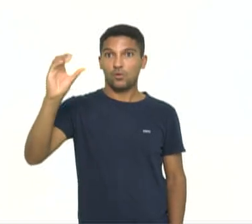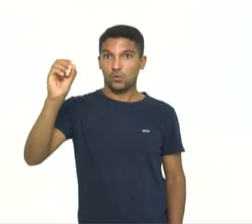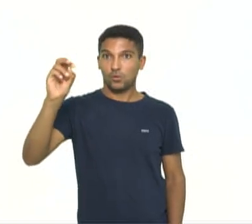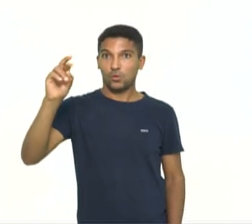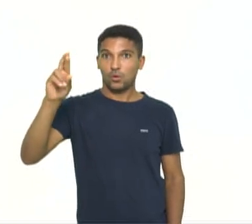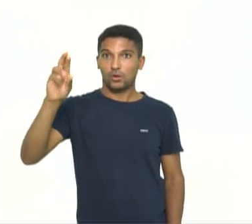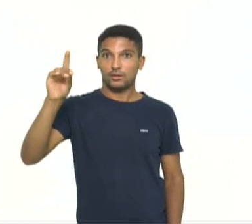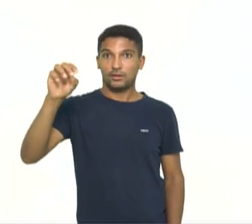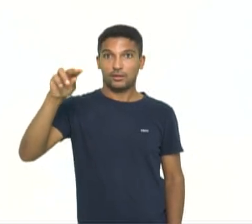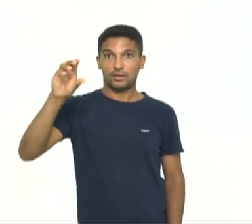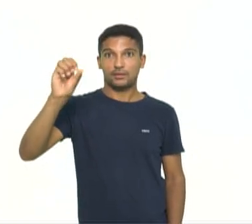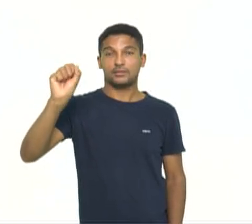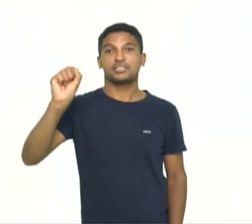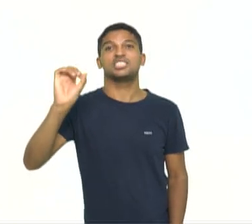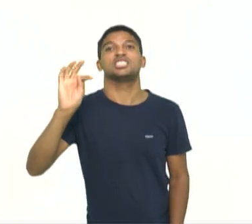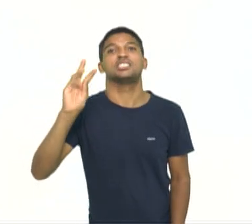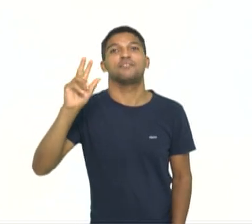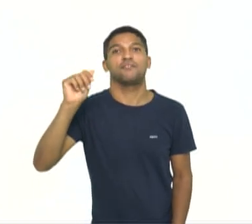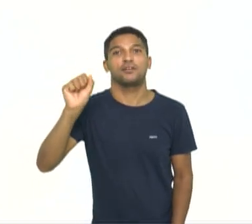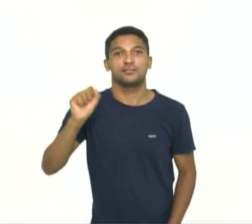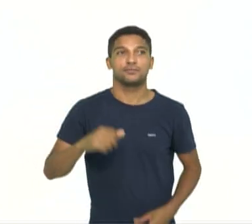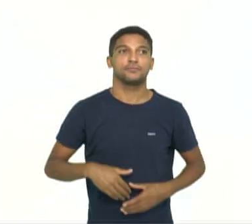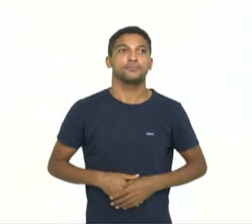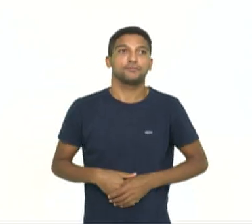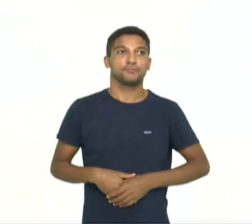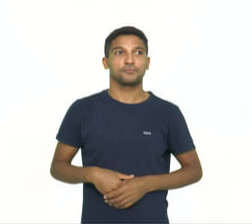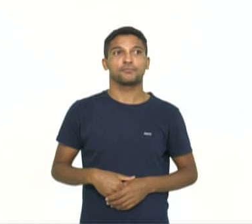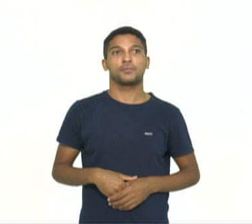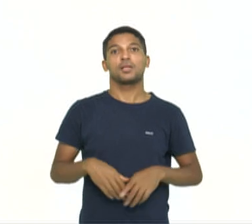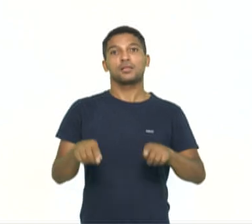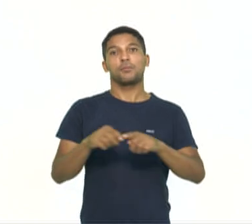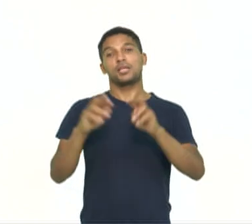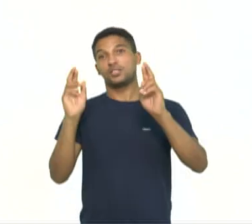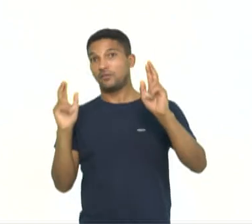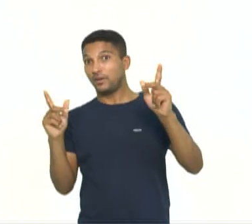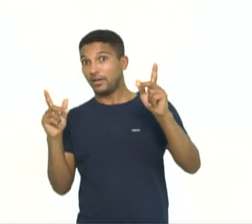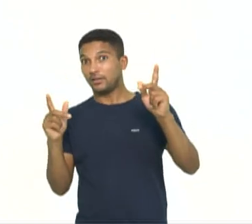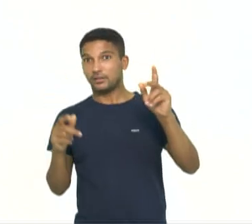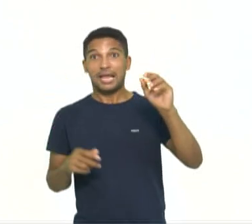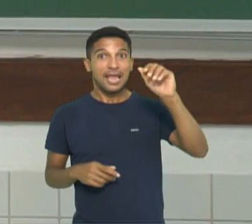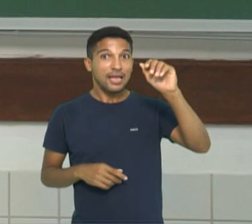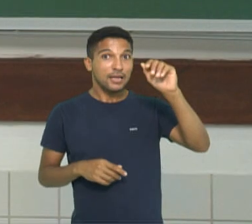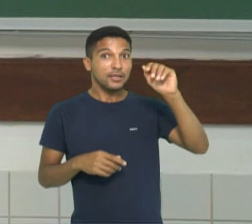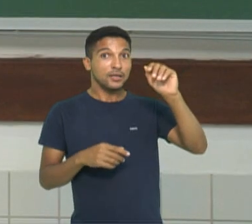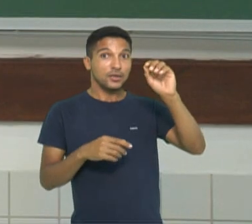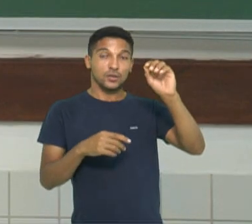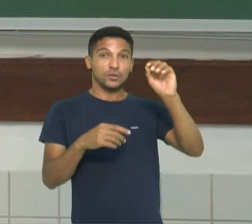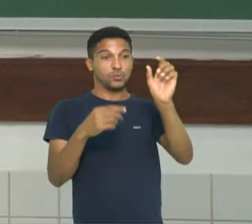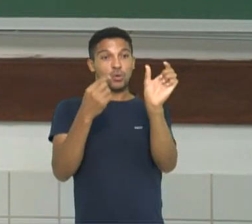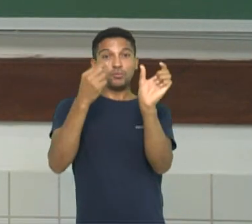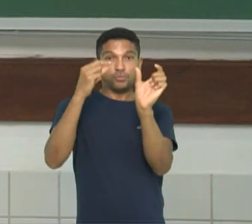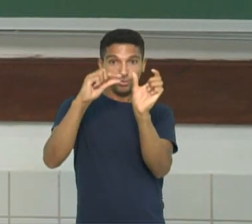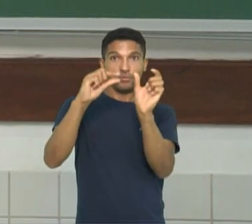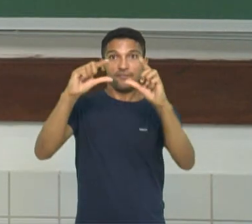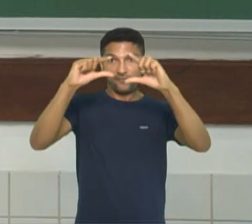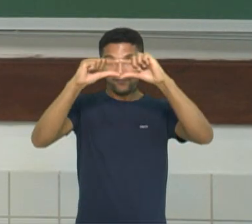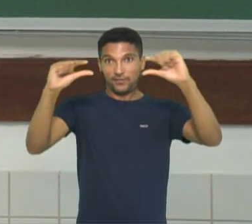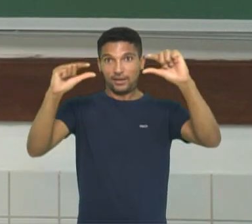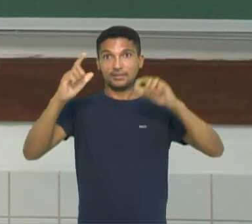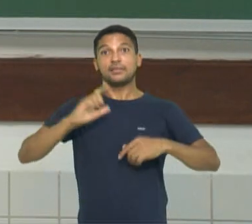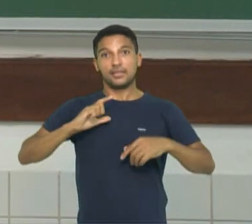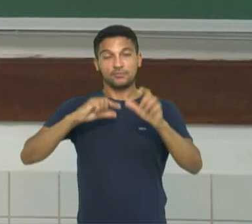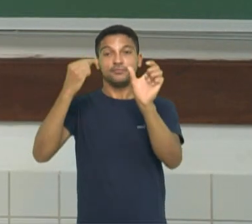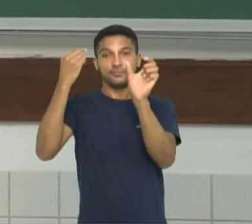coordenadas assindéticas, que não tem conjunção, né? Das orações coordenadas sindéticas, que tem a